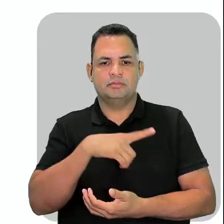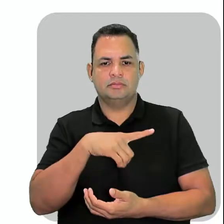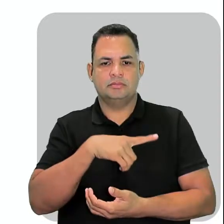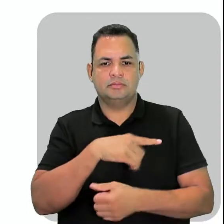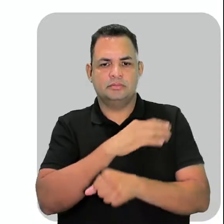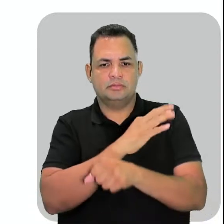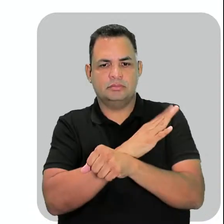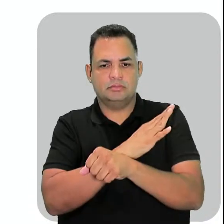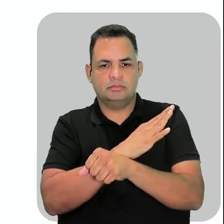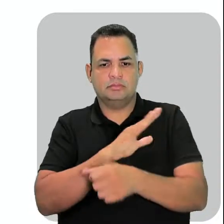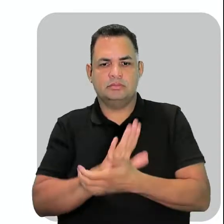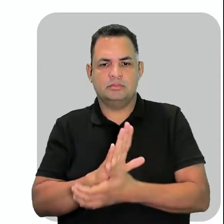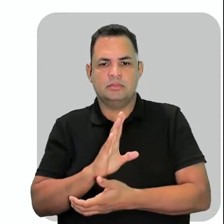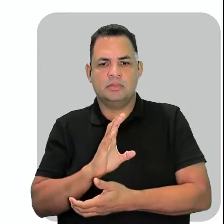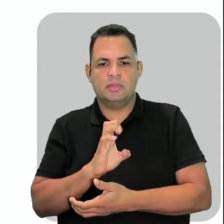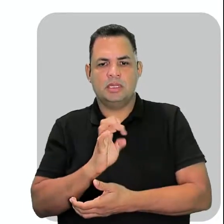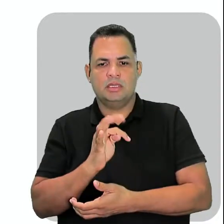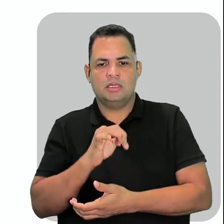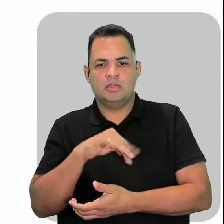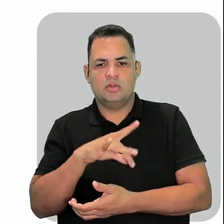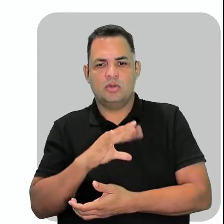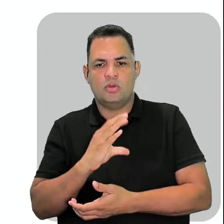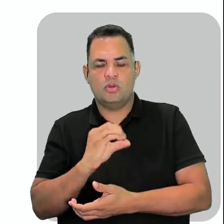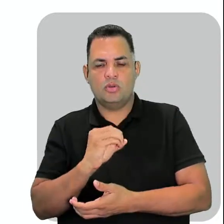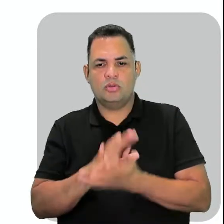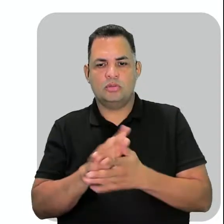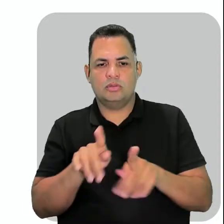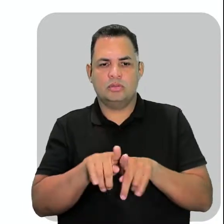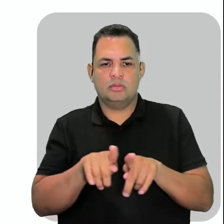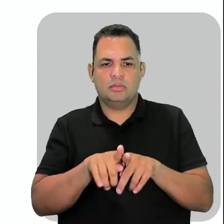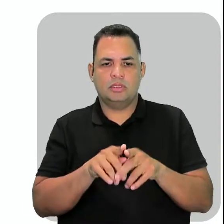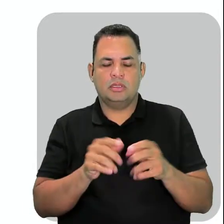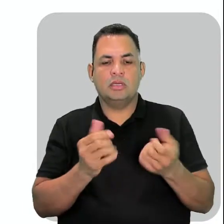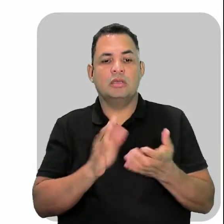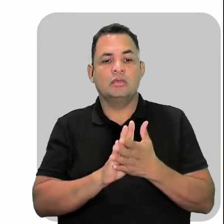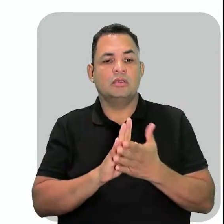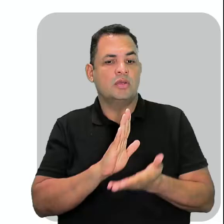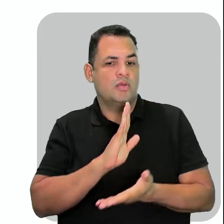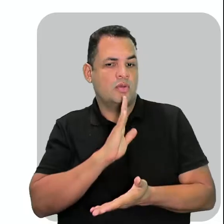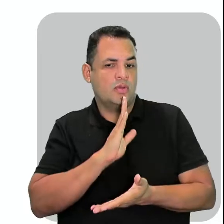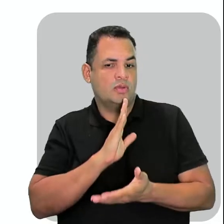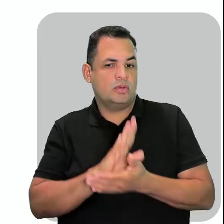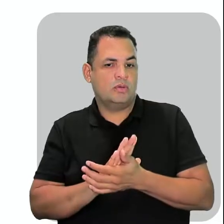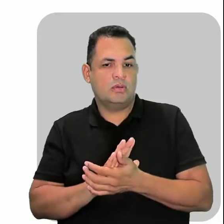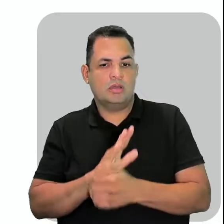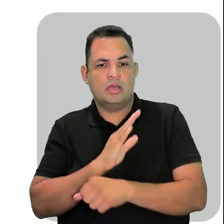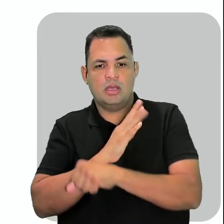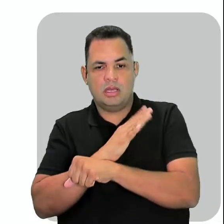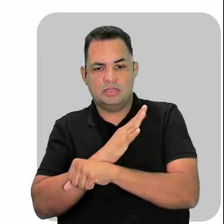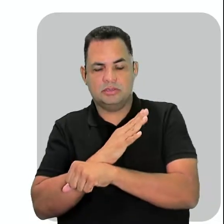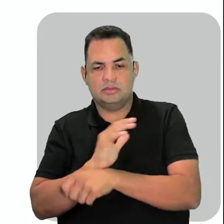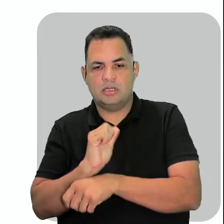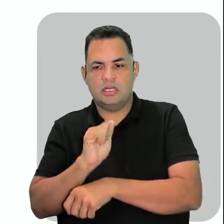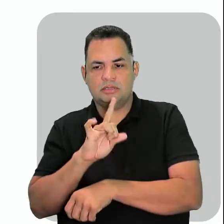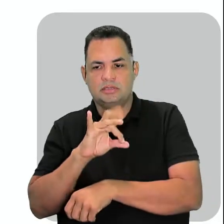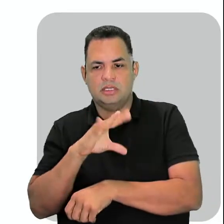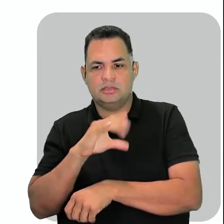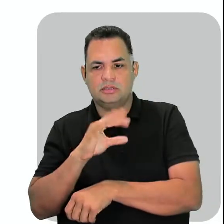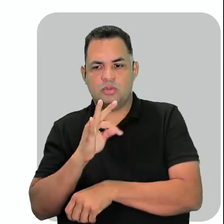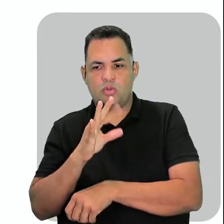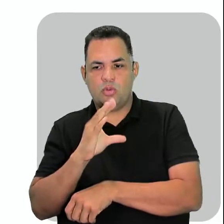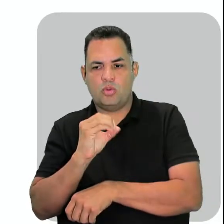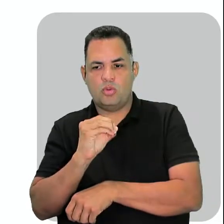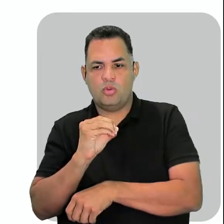o ácido etanóico, que também é conhecido como ácido acético. Lá